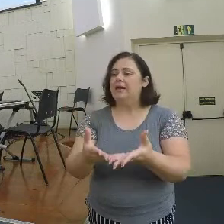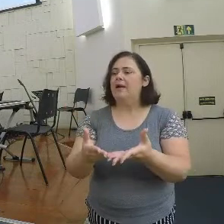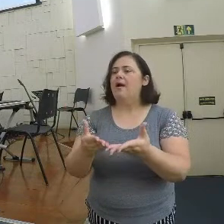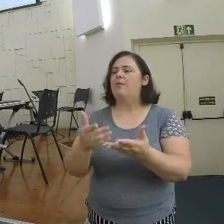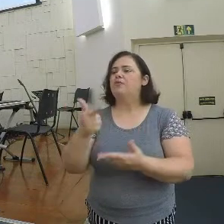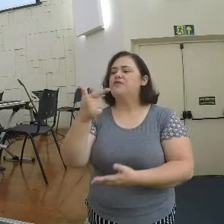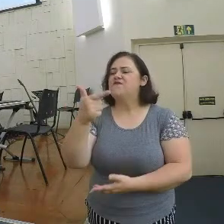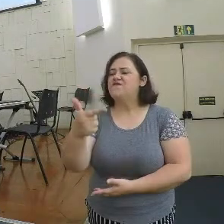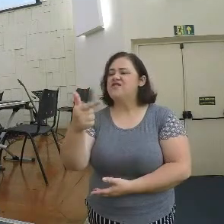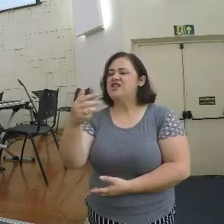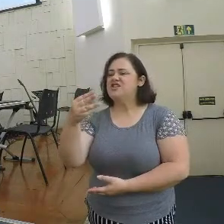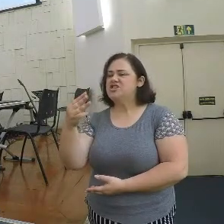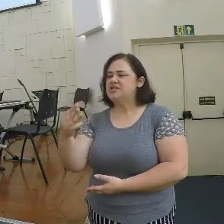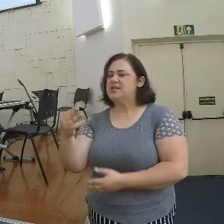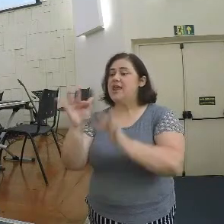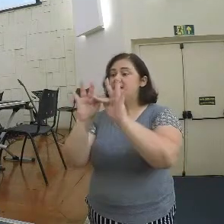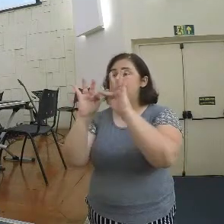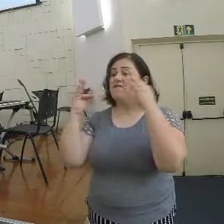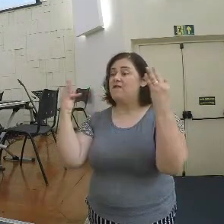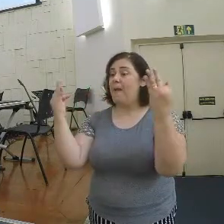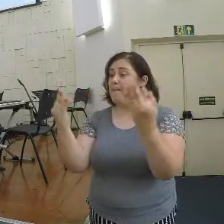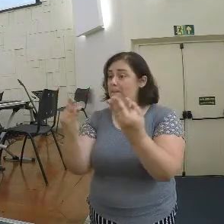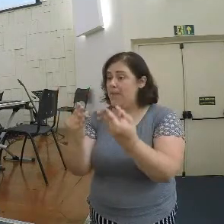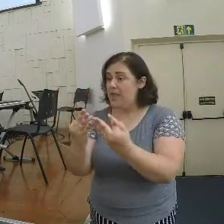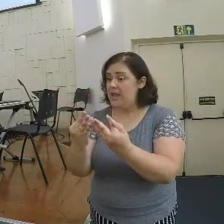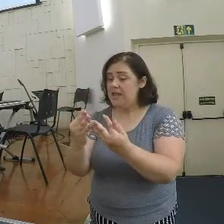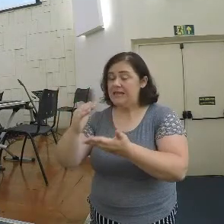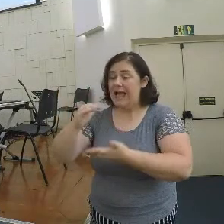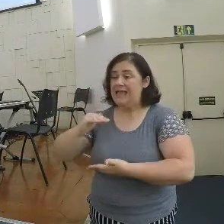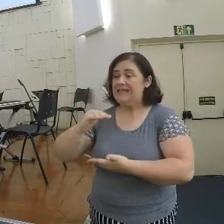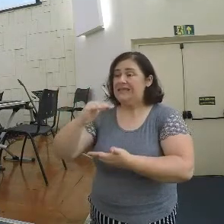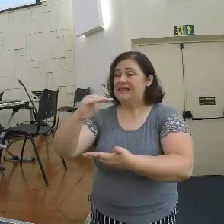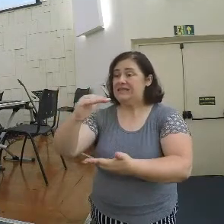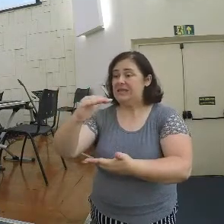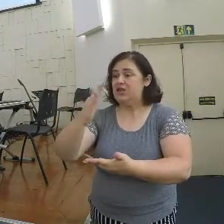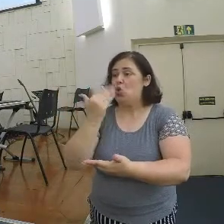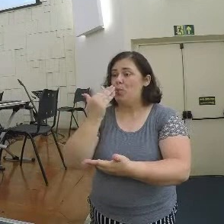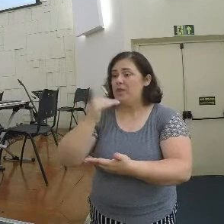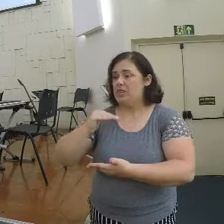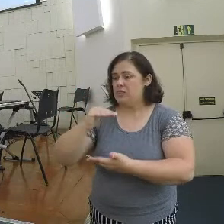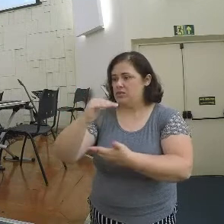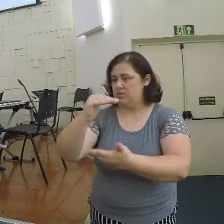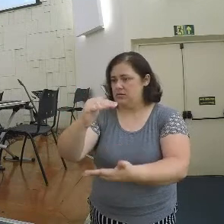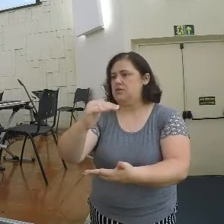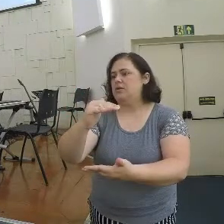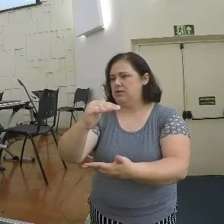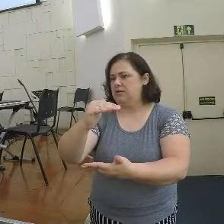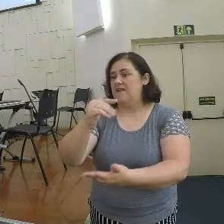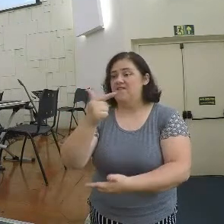na alimentação. Isso é bíblico, irmãos. Meus irmãos,